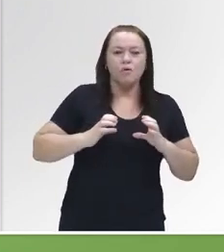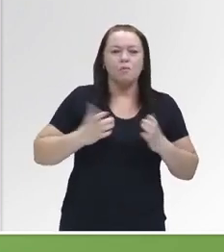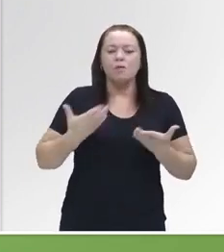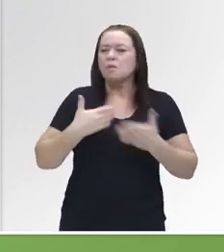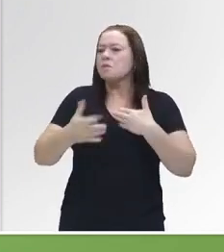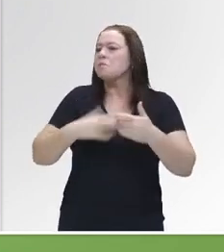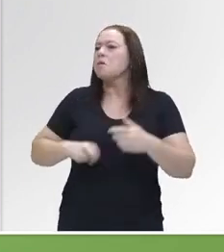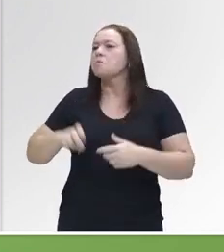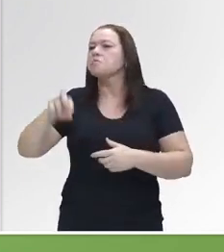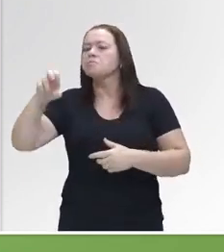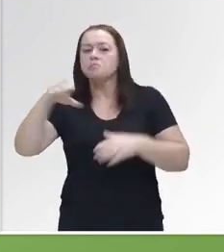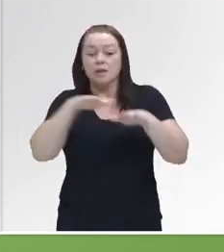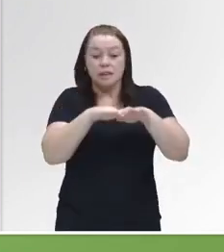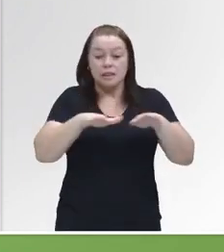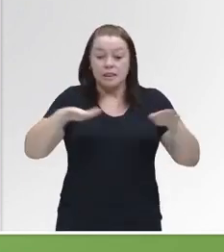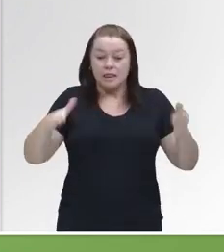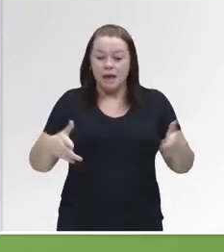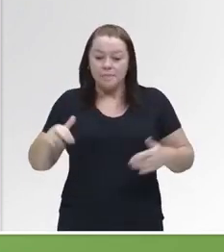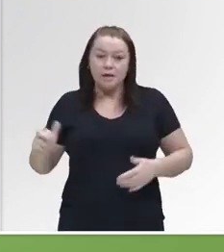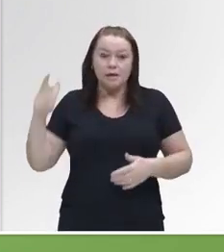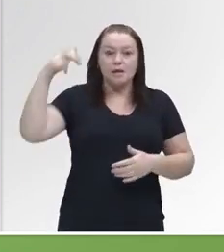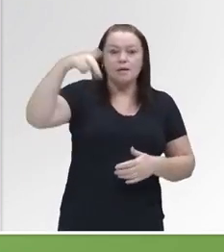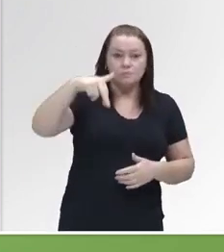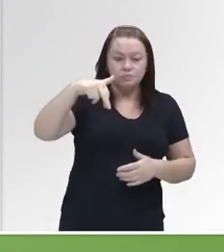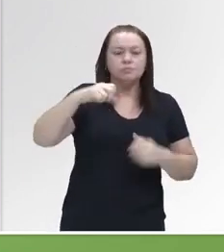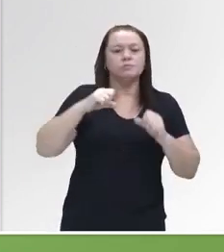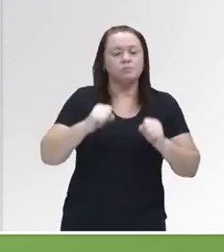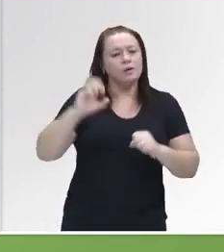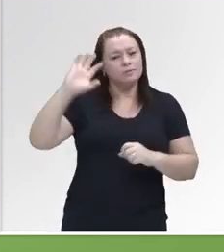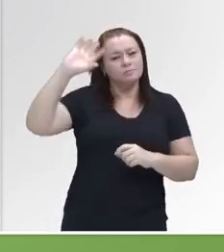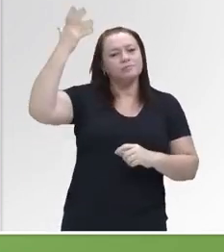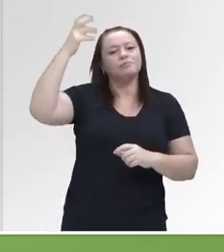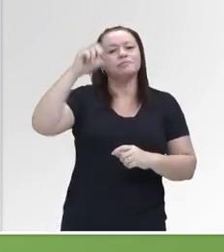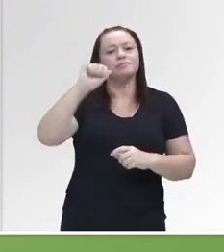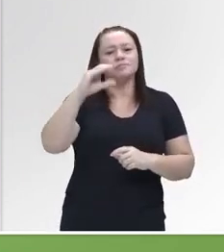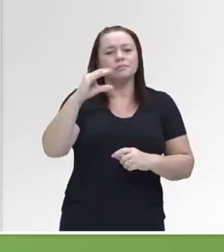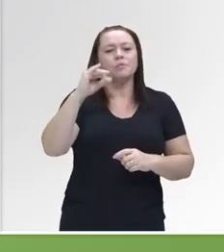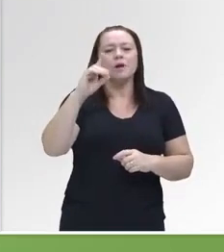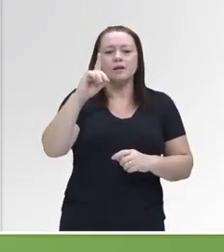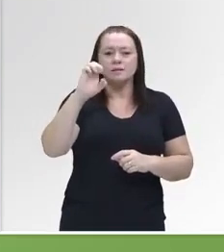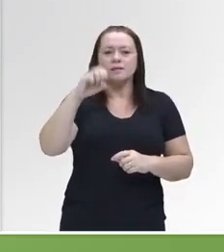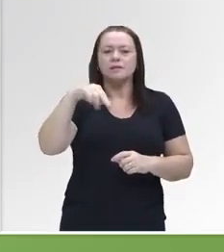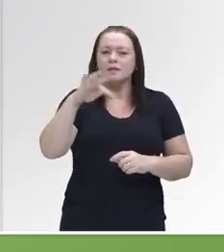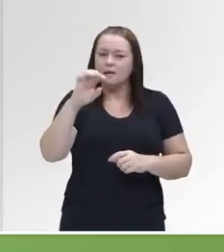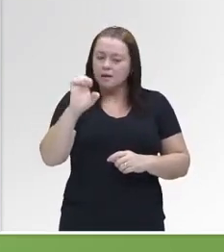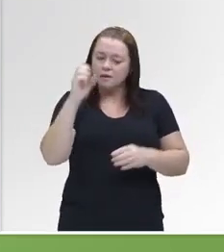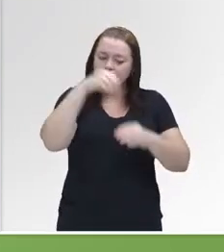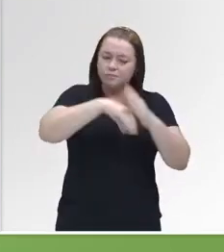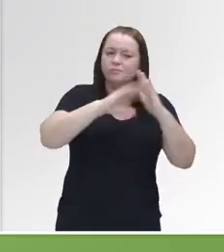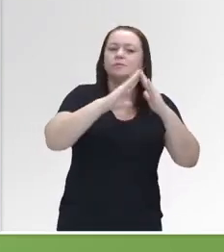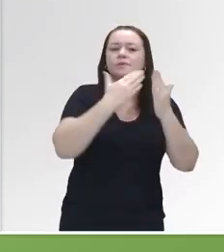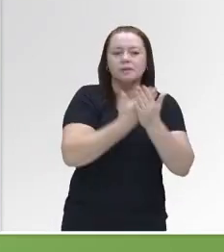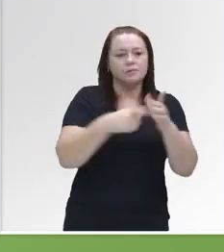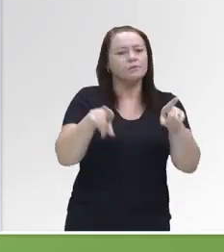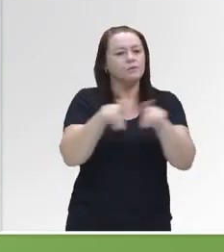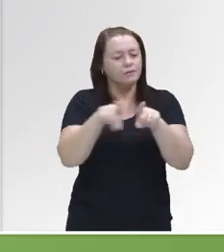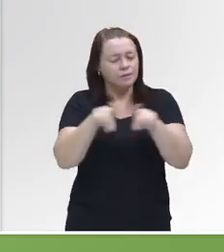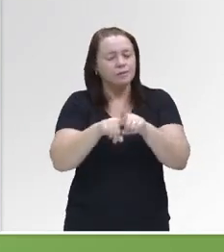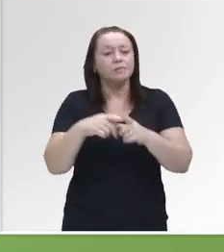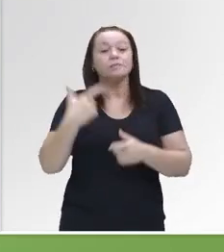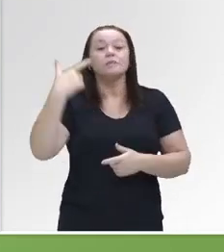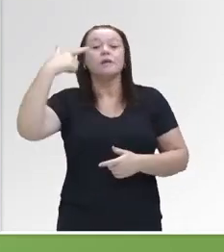mesa, também acontecem 10% de acidentes dentro da escola. Uma outra